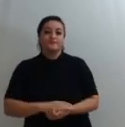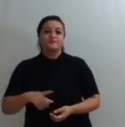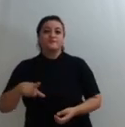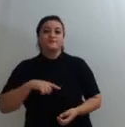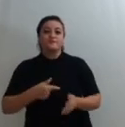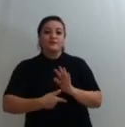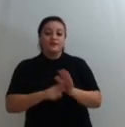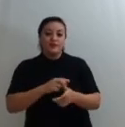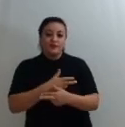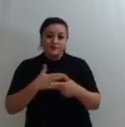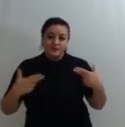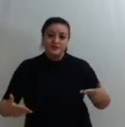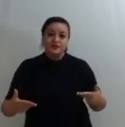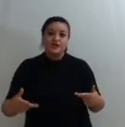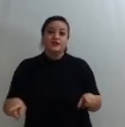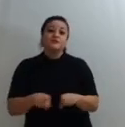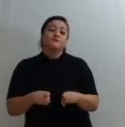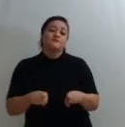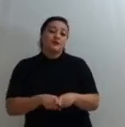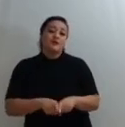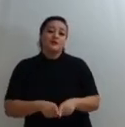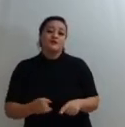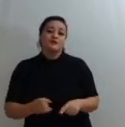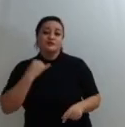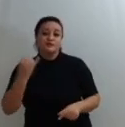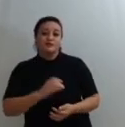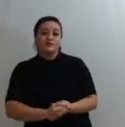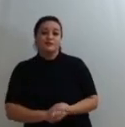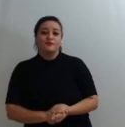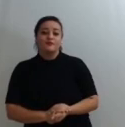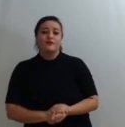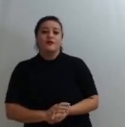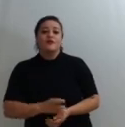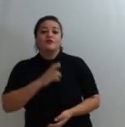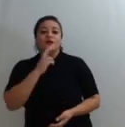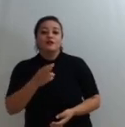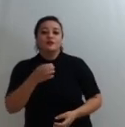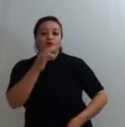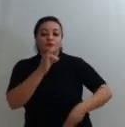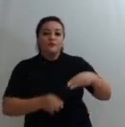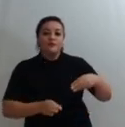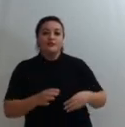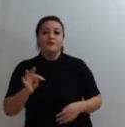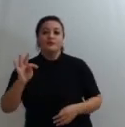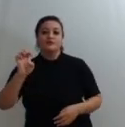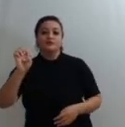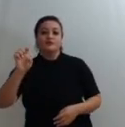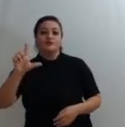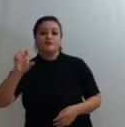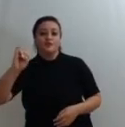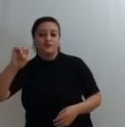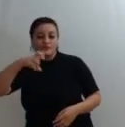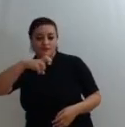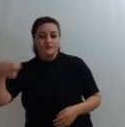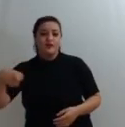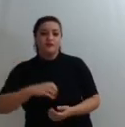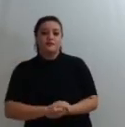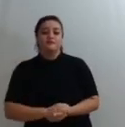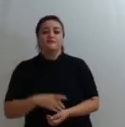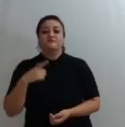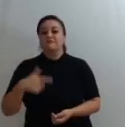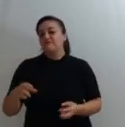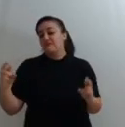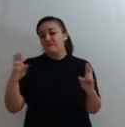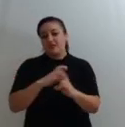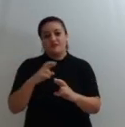mesmo sentido, de que foi relator o ministro Félix Fischer. E não fez nenhuma referência